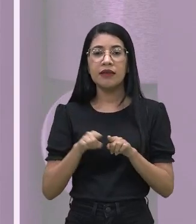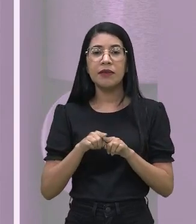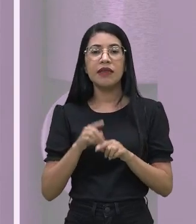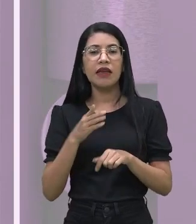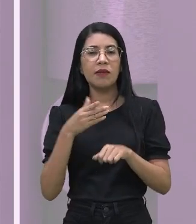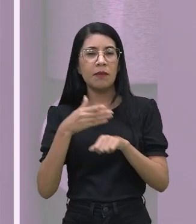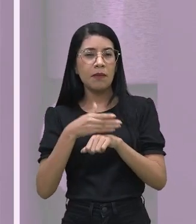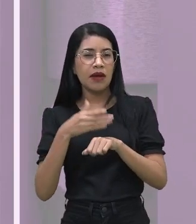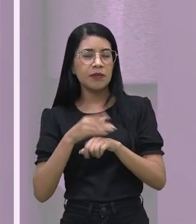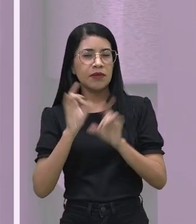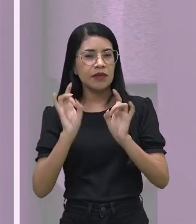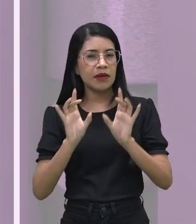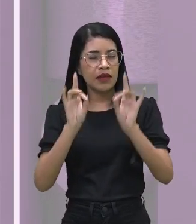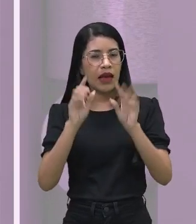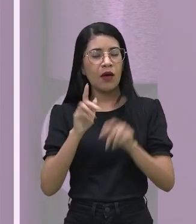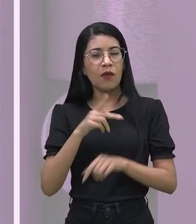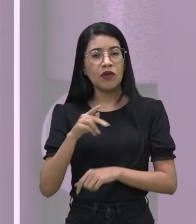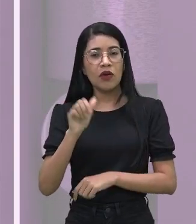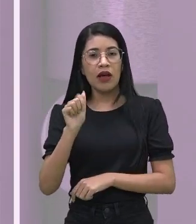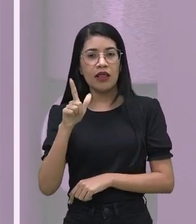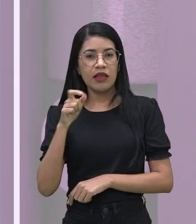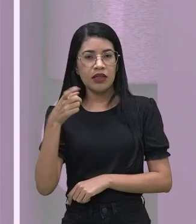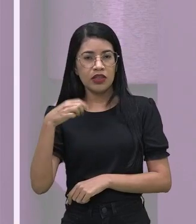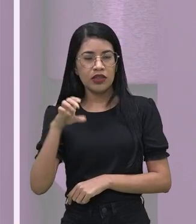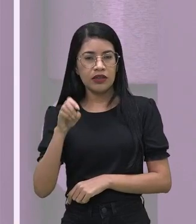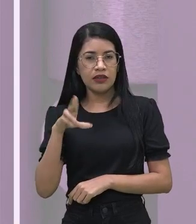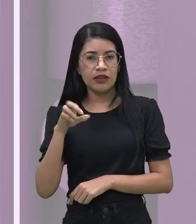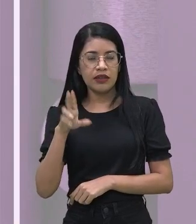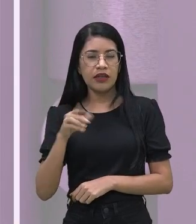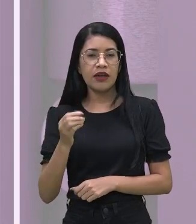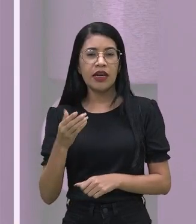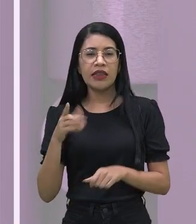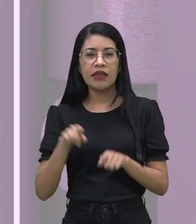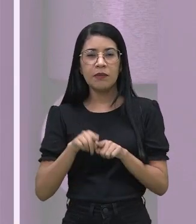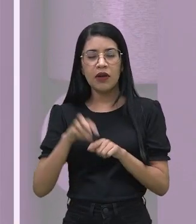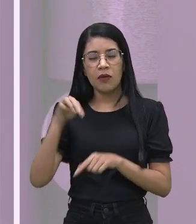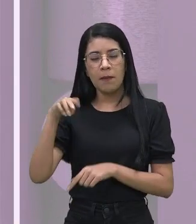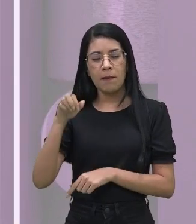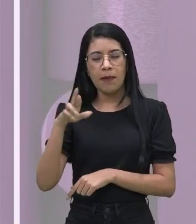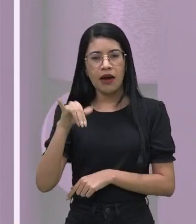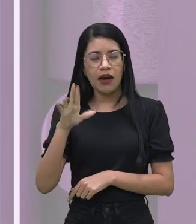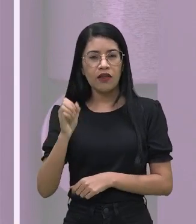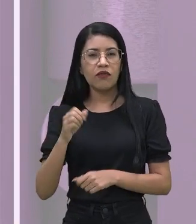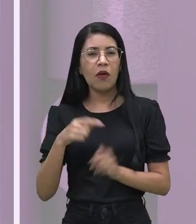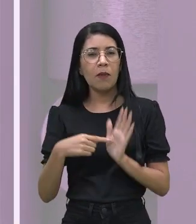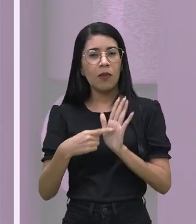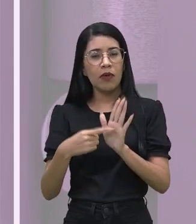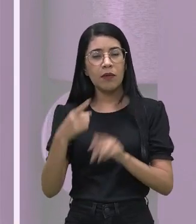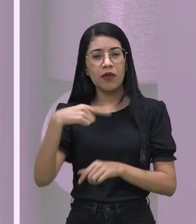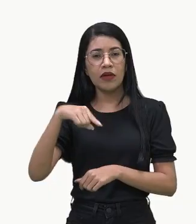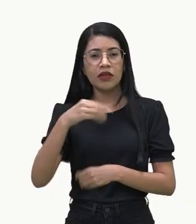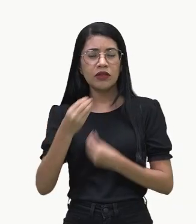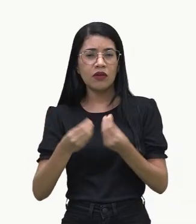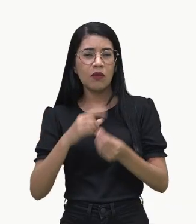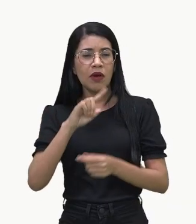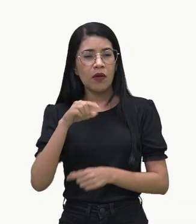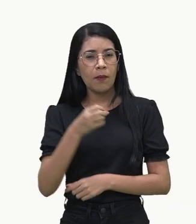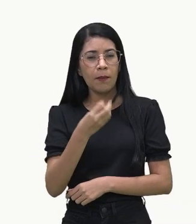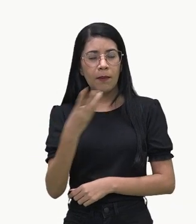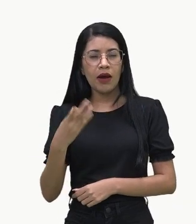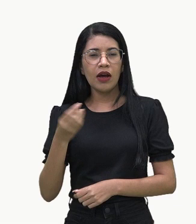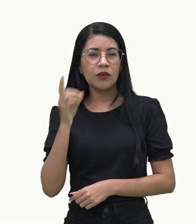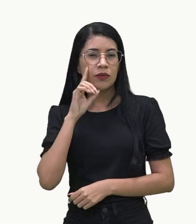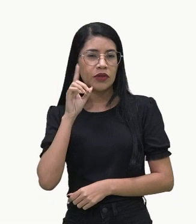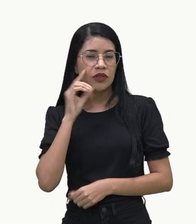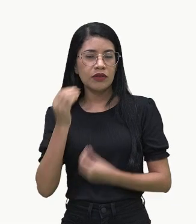aula. O professor Alexandre e o professor Mário vêm aqui fazer uma contribuição, mostrar números decimais no nosso